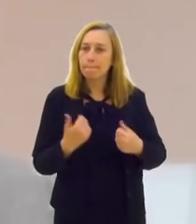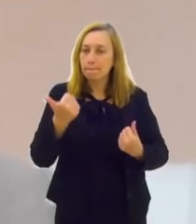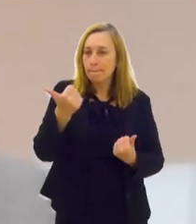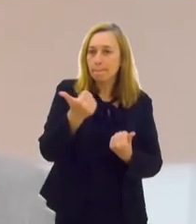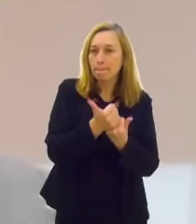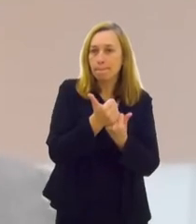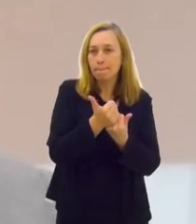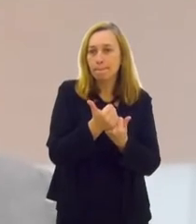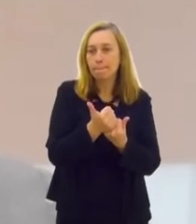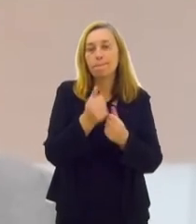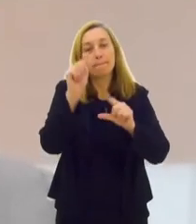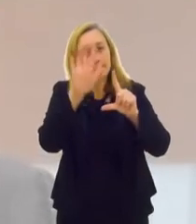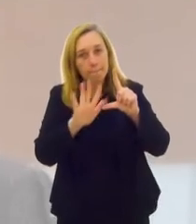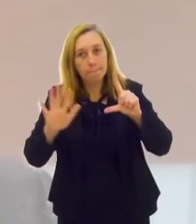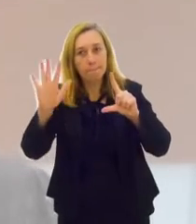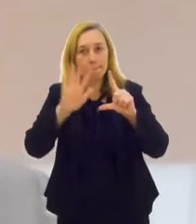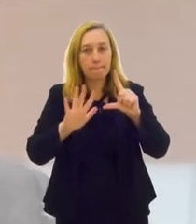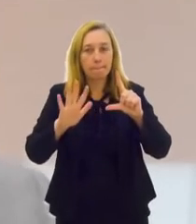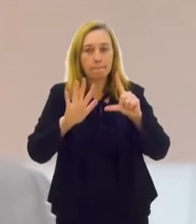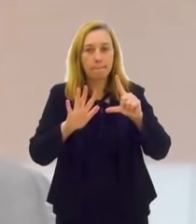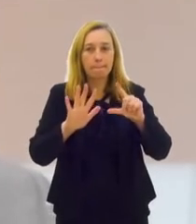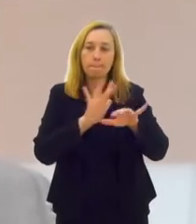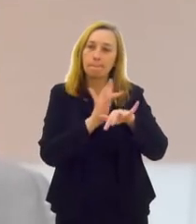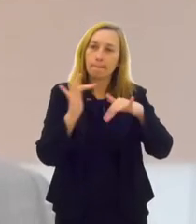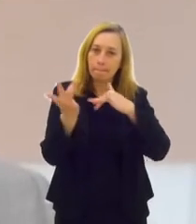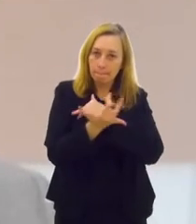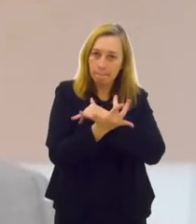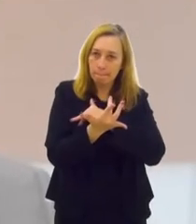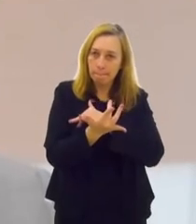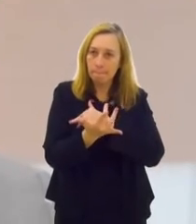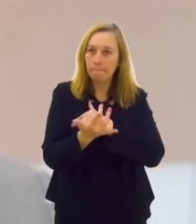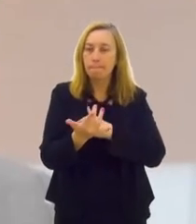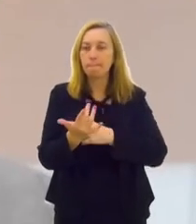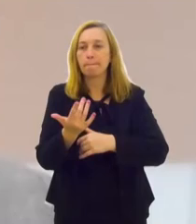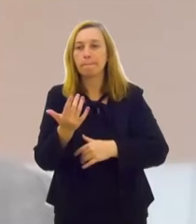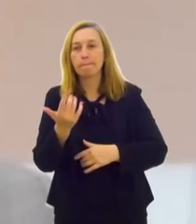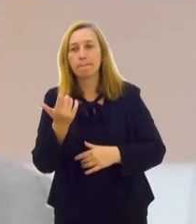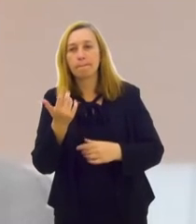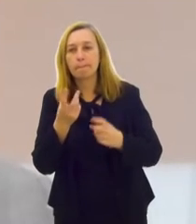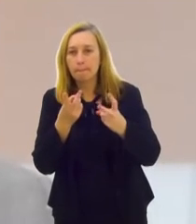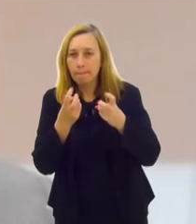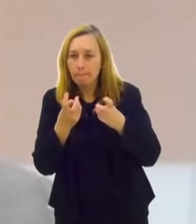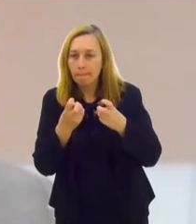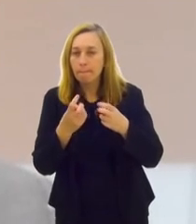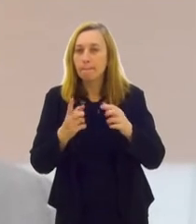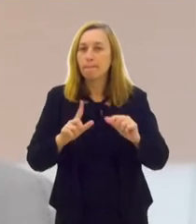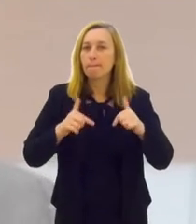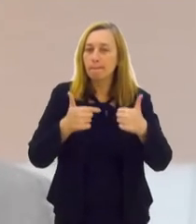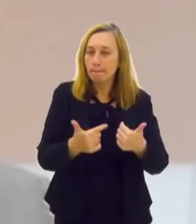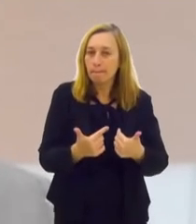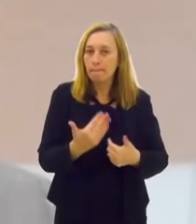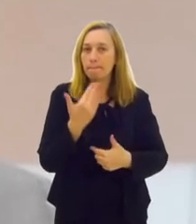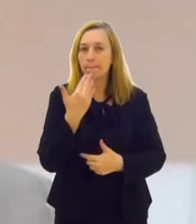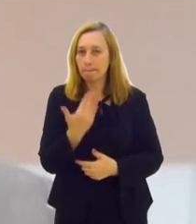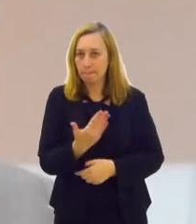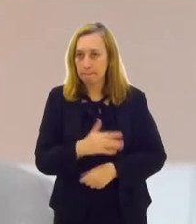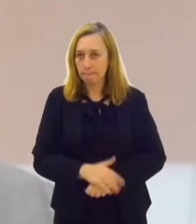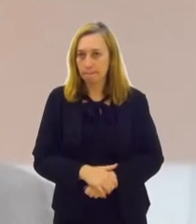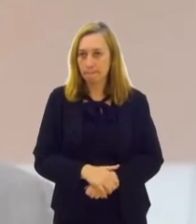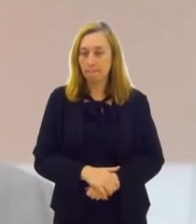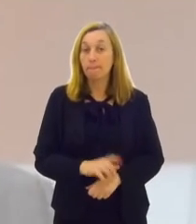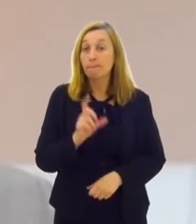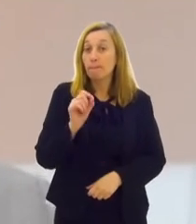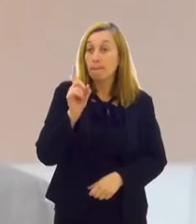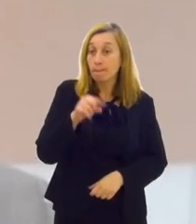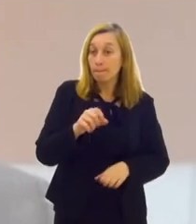precisa do auxílio das plataformas de redes sociais para identificar esse tipo de atitude, para identificar